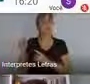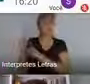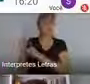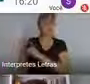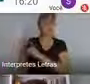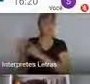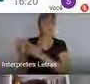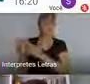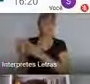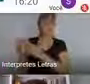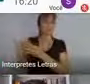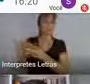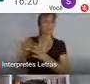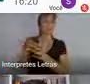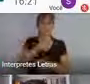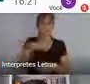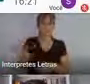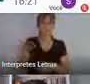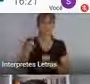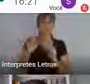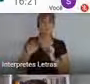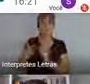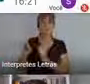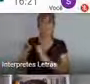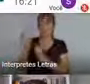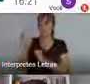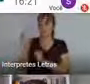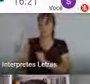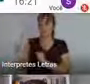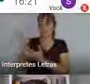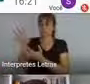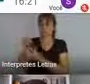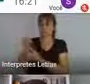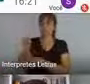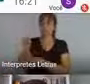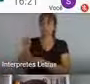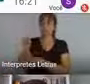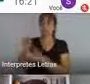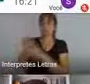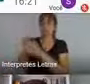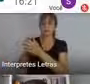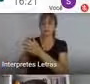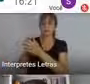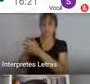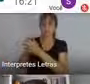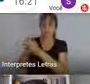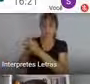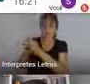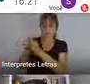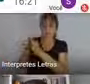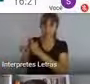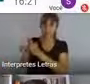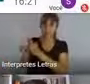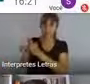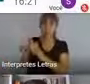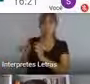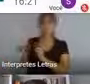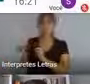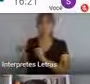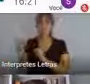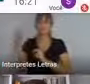vão deixando aí as perguntas ou comentários, questões que vocês acham relevantes para